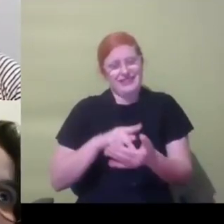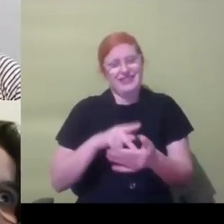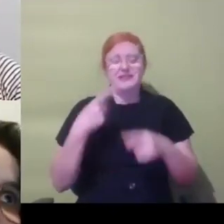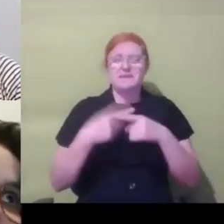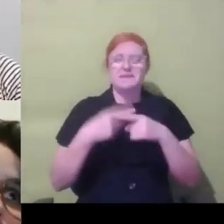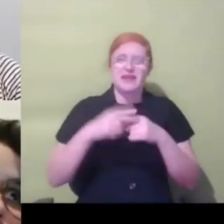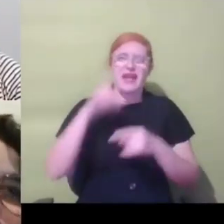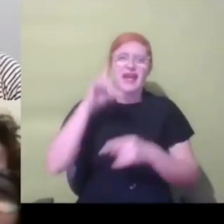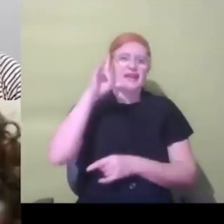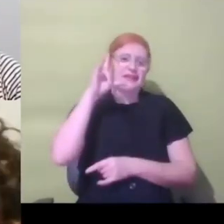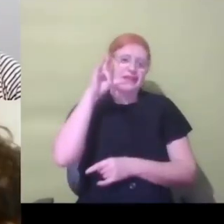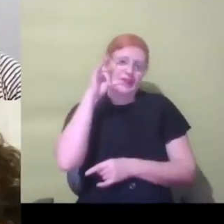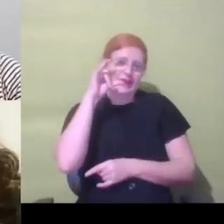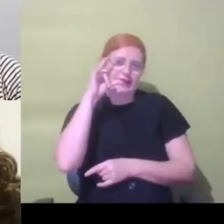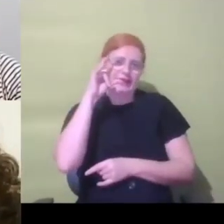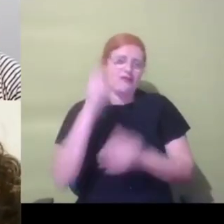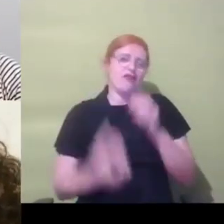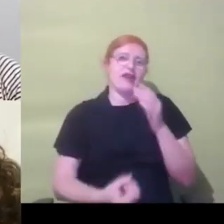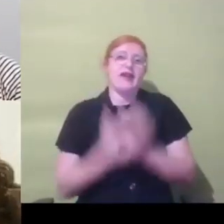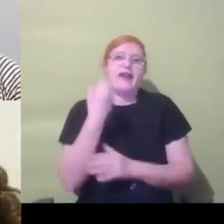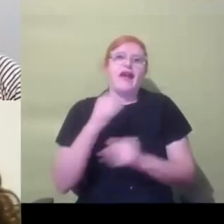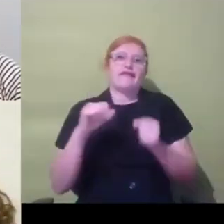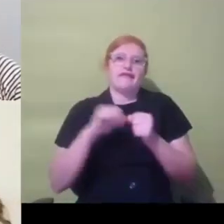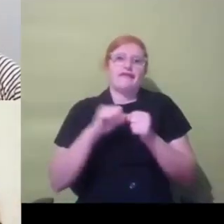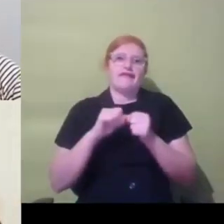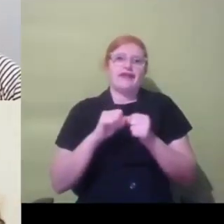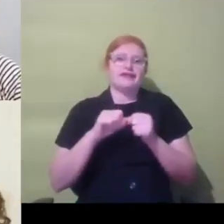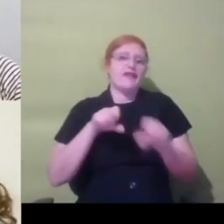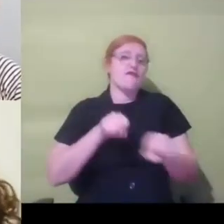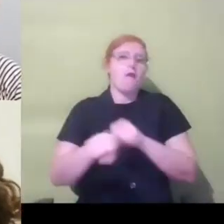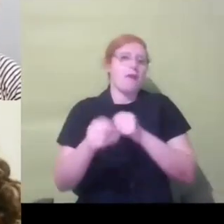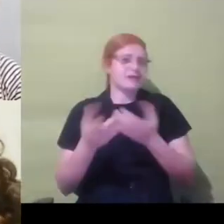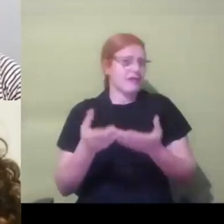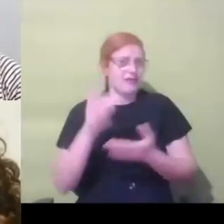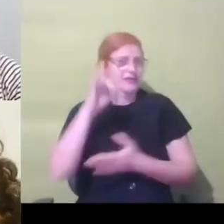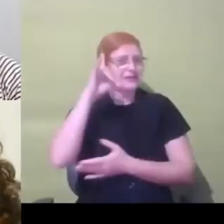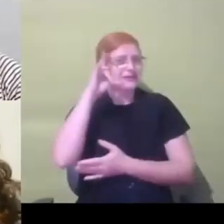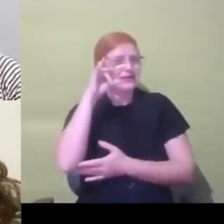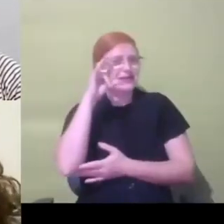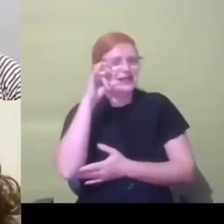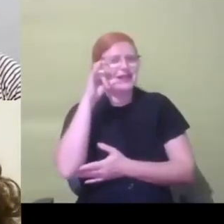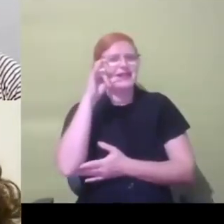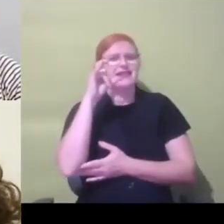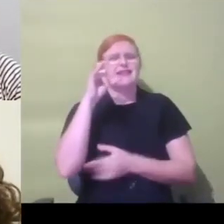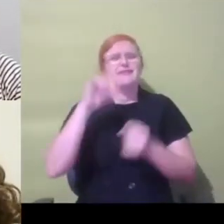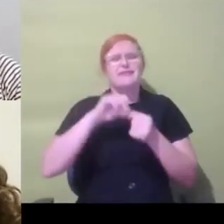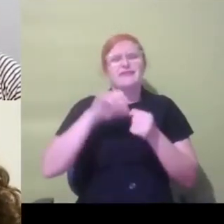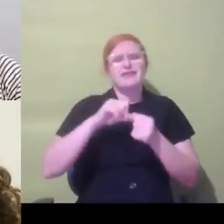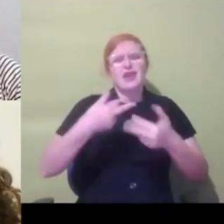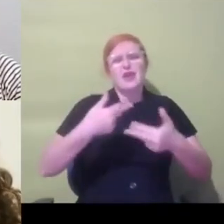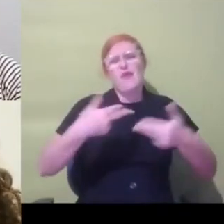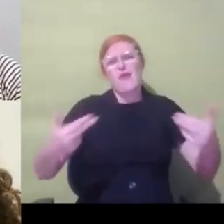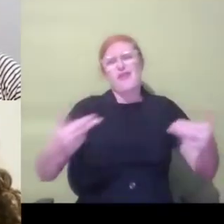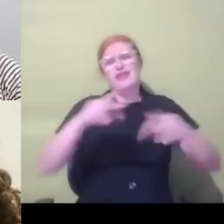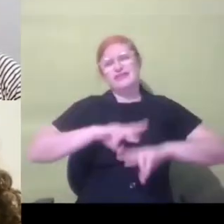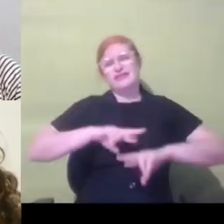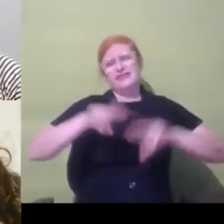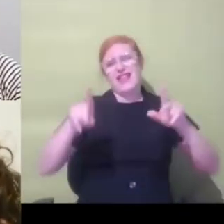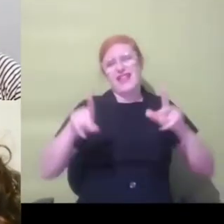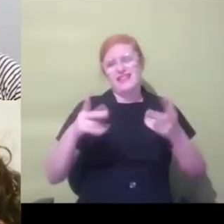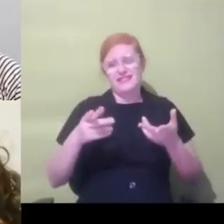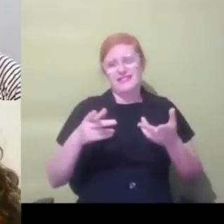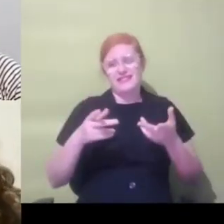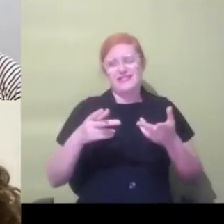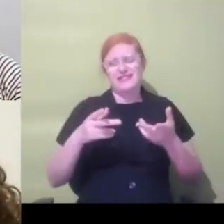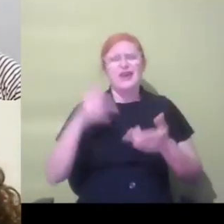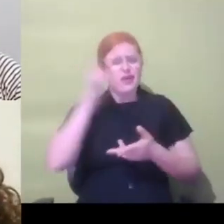o Instagram ele não foi feito para isso, né? É. O Instagram ele foi feito para uma coisa muito diferente, assim. Então, será que dá para